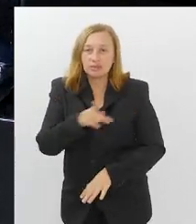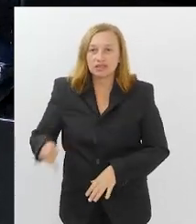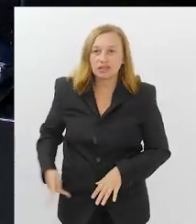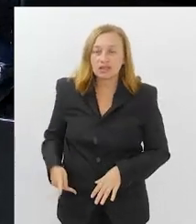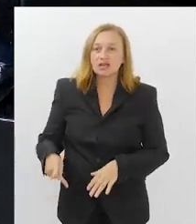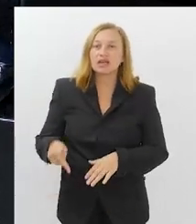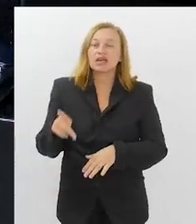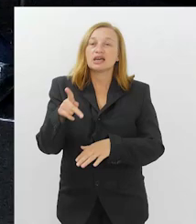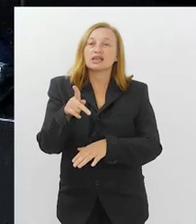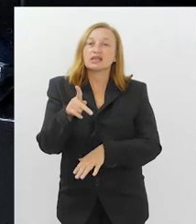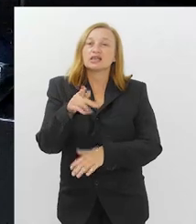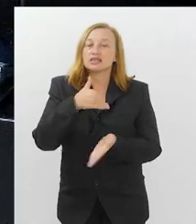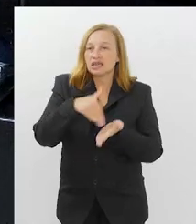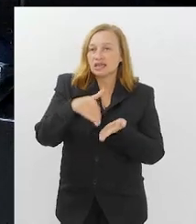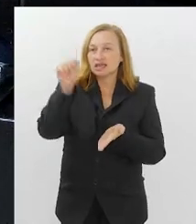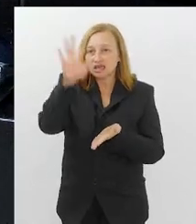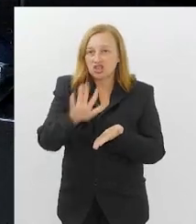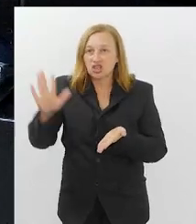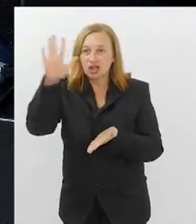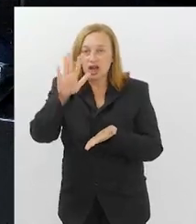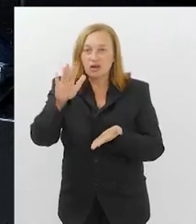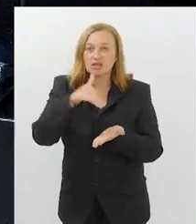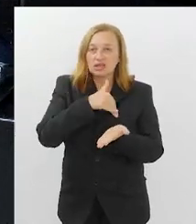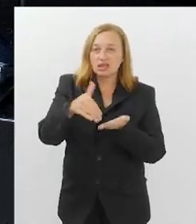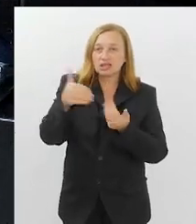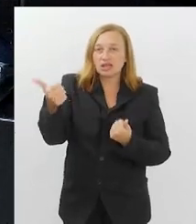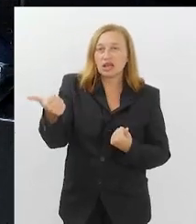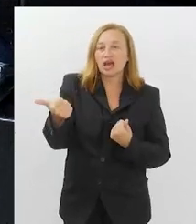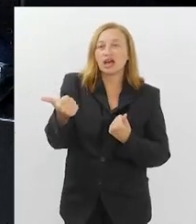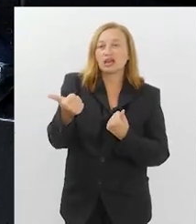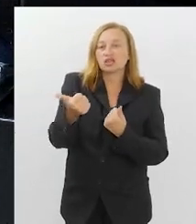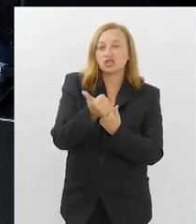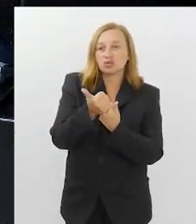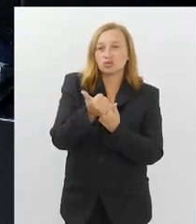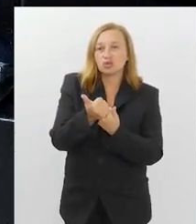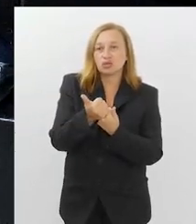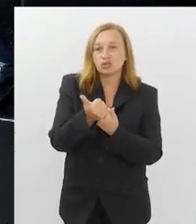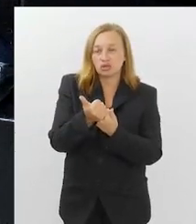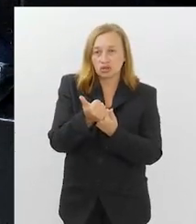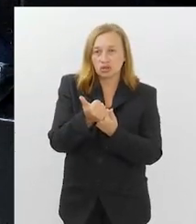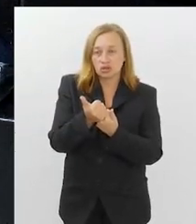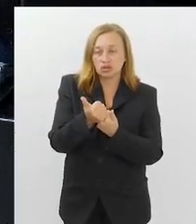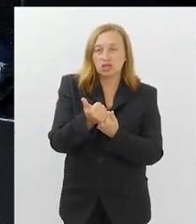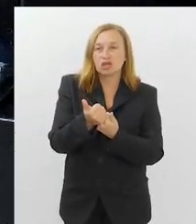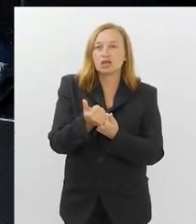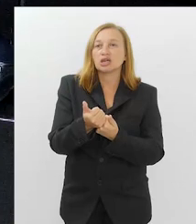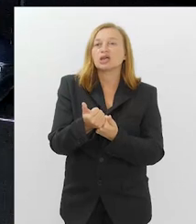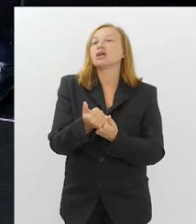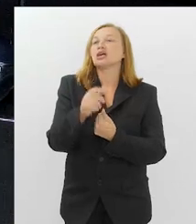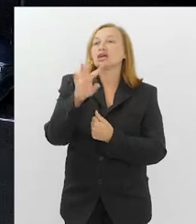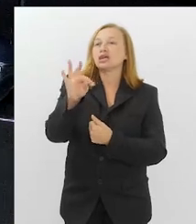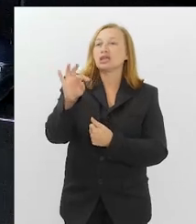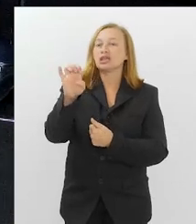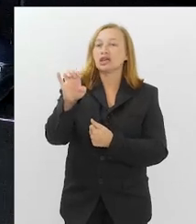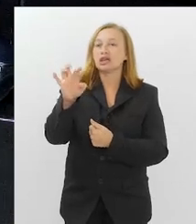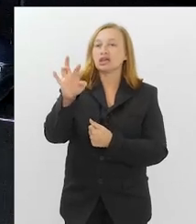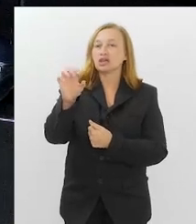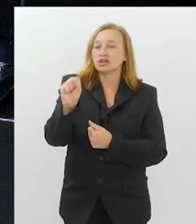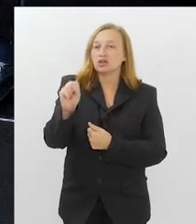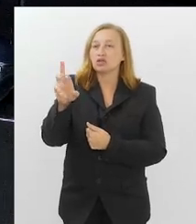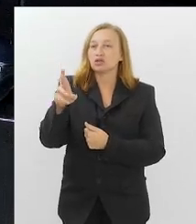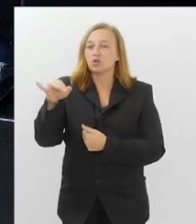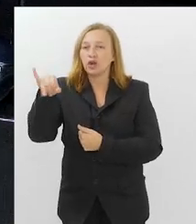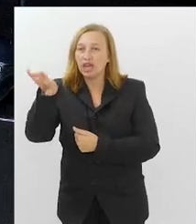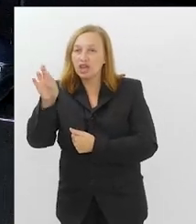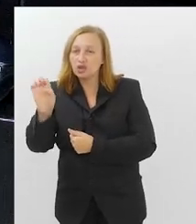vice-presidente, secretário-geral, eu, secretária-geral adjunta, e o tesoureiro. E somos duas mulheres que fazemos parte